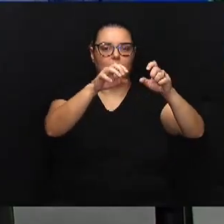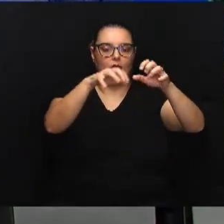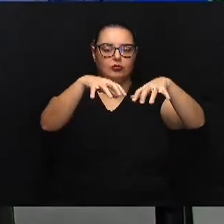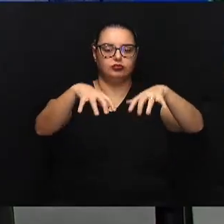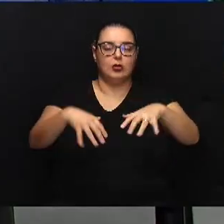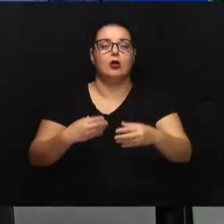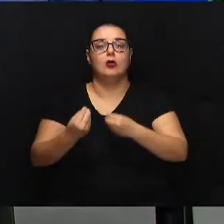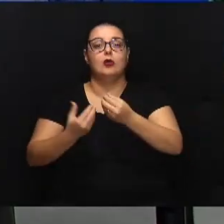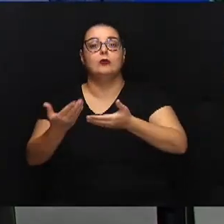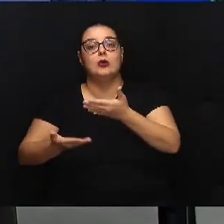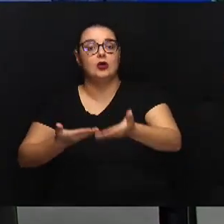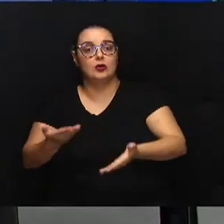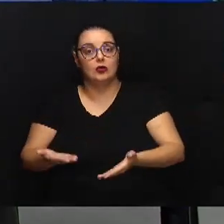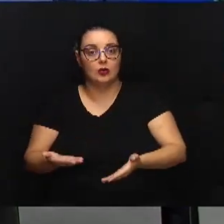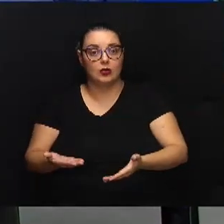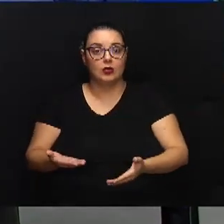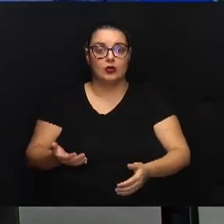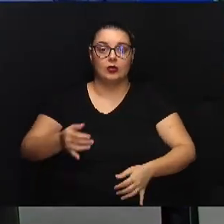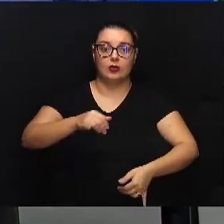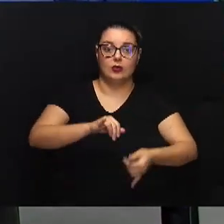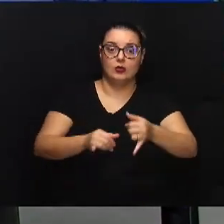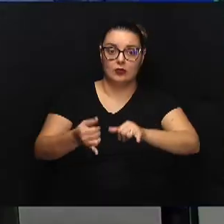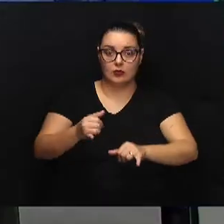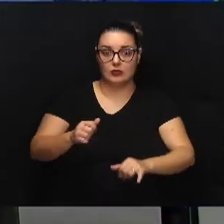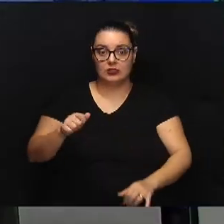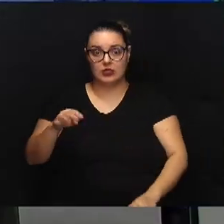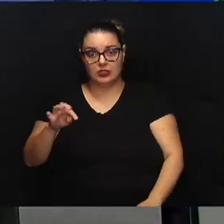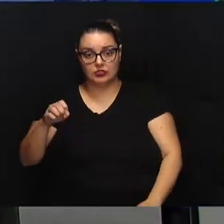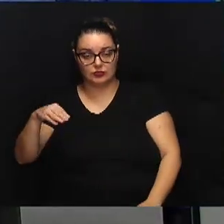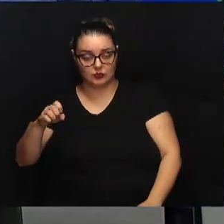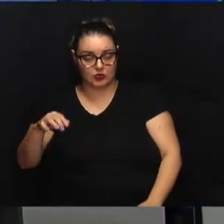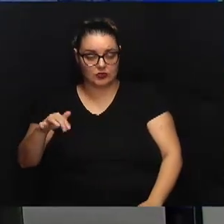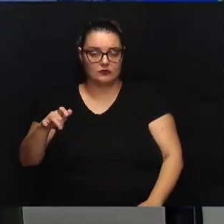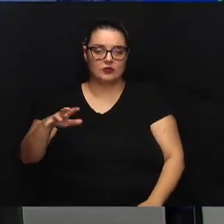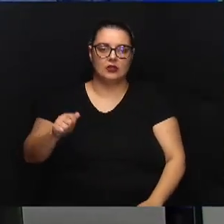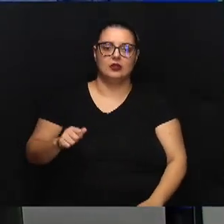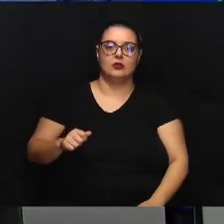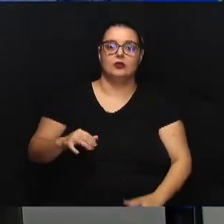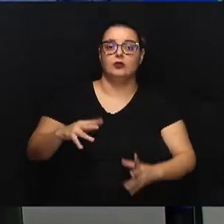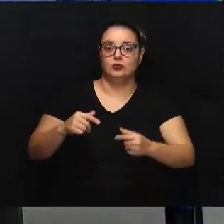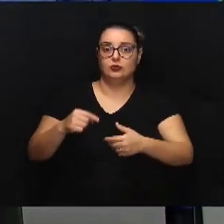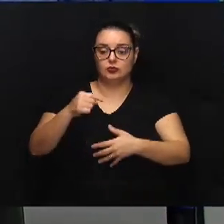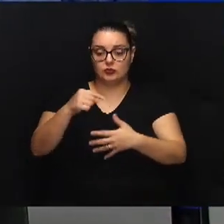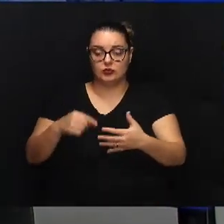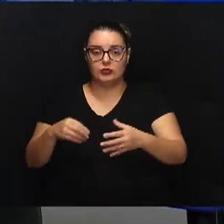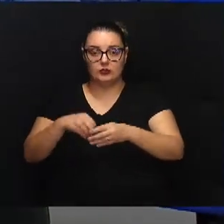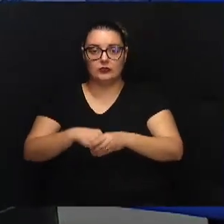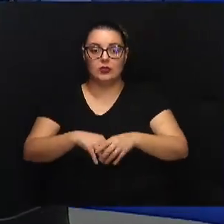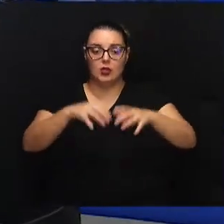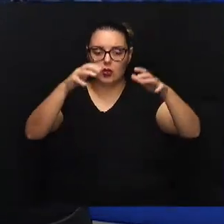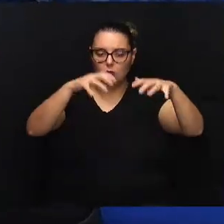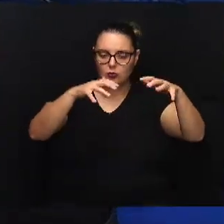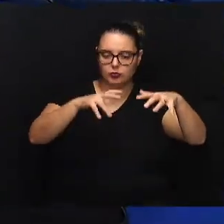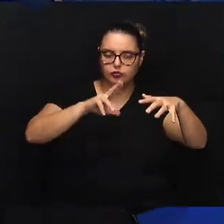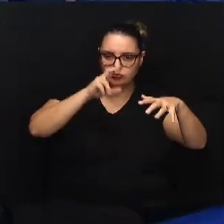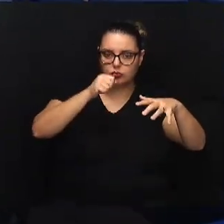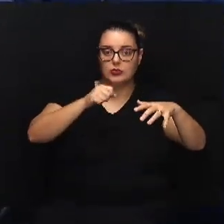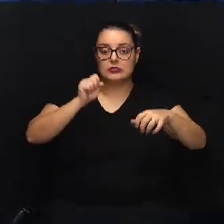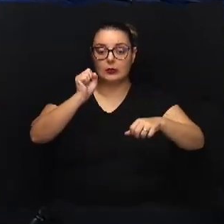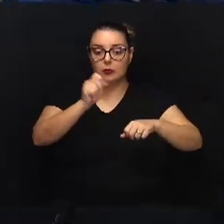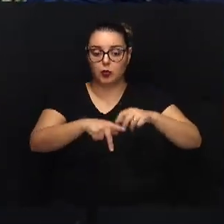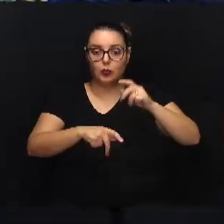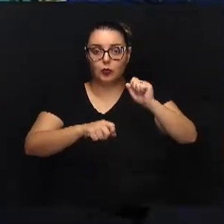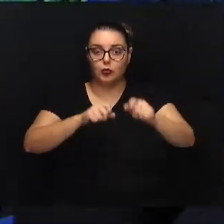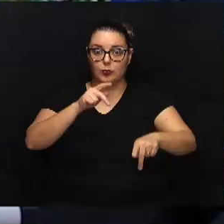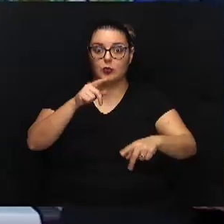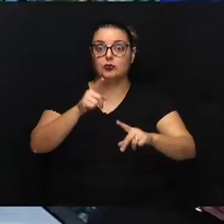por exemplo, com a química da atmosfera, com os elementos presentes na atmosfera, se é uma chuva mais intensa, se é granizo, o tipo